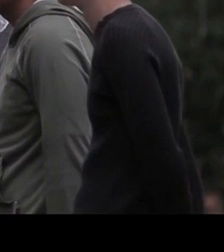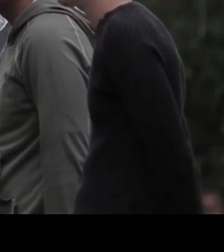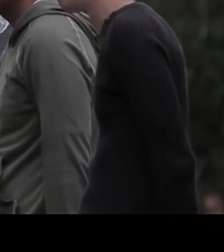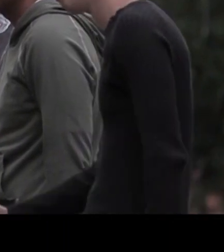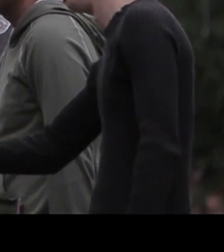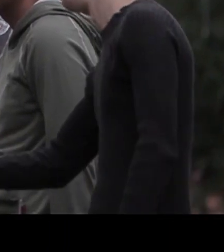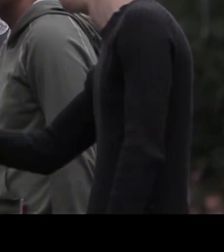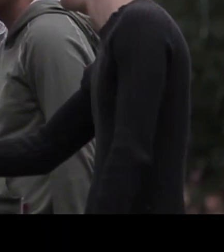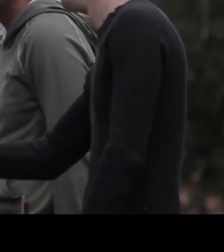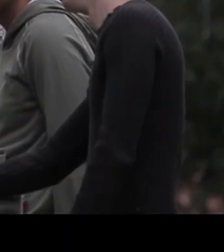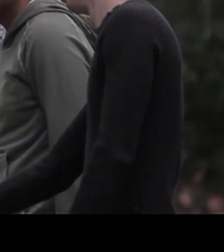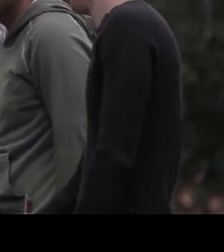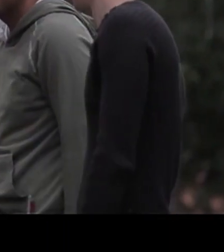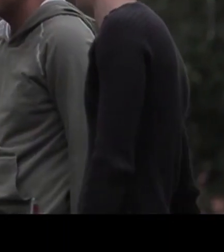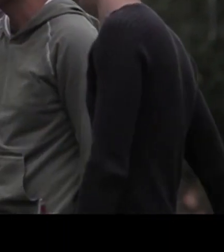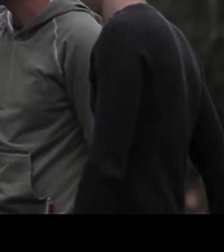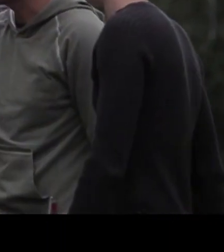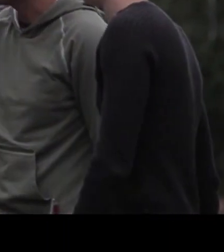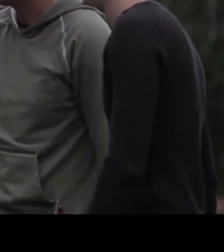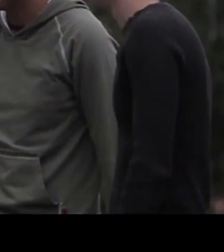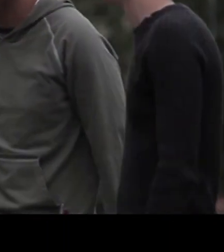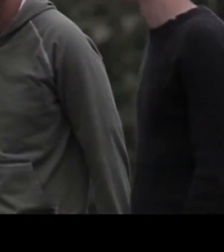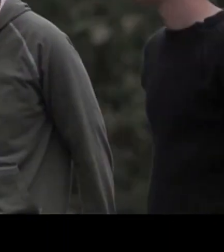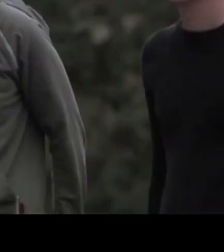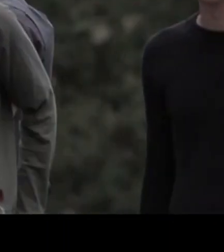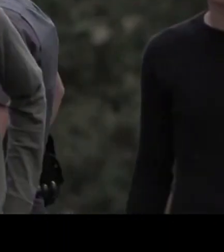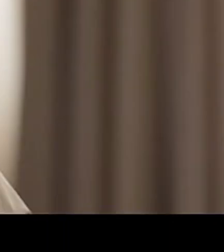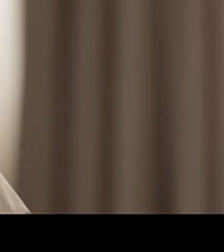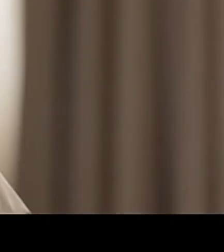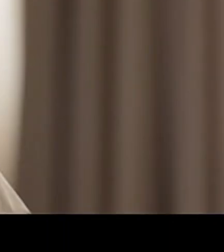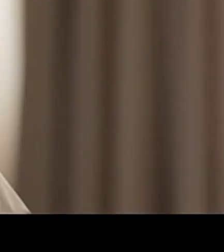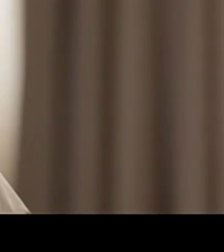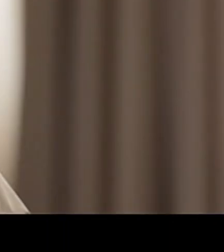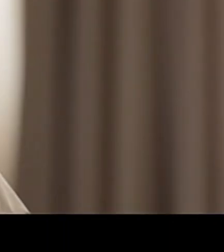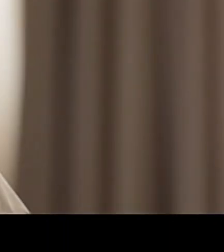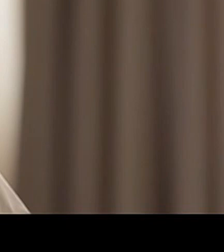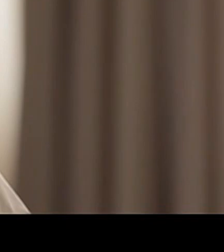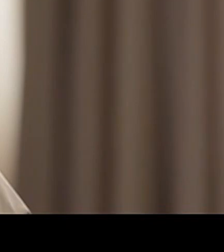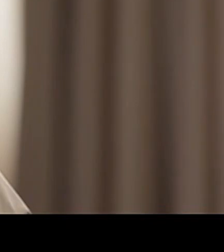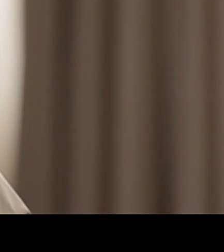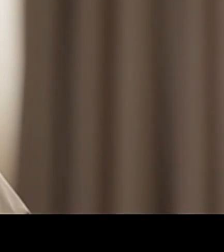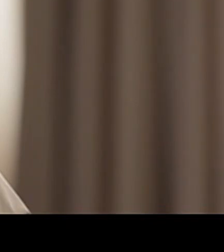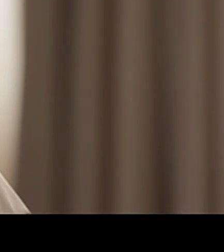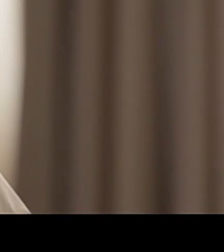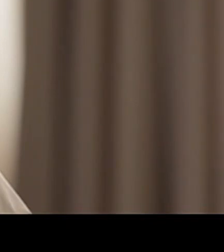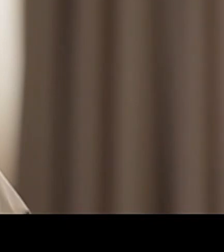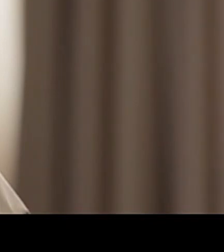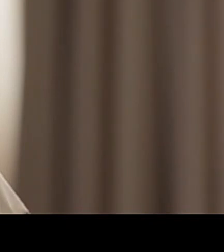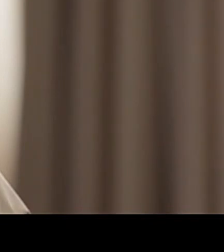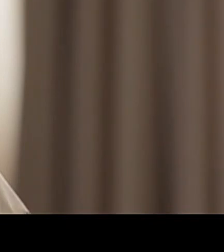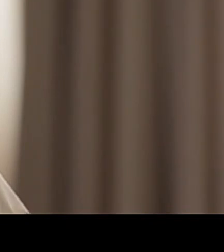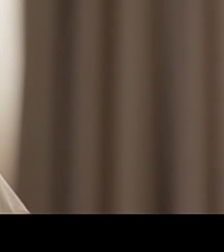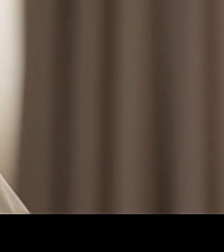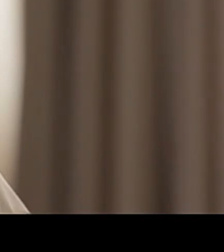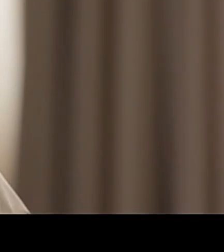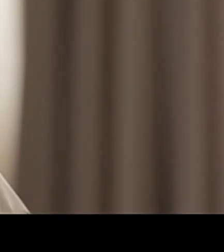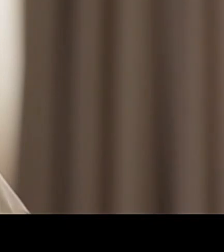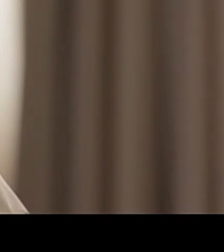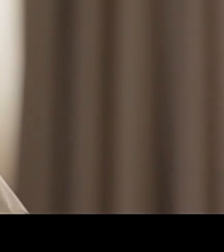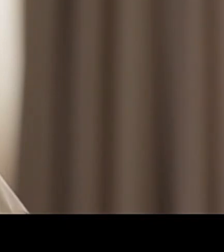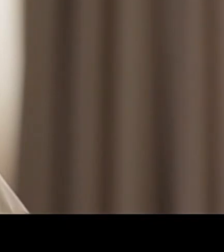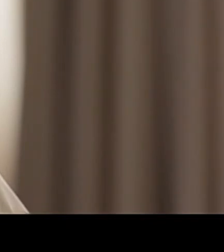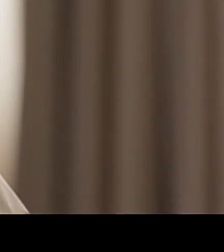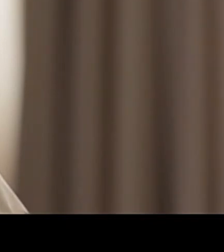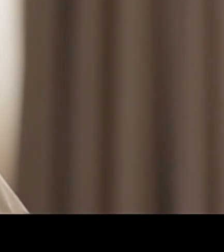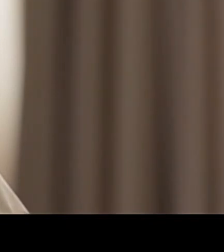explicar para a pessoa que está sendo abordada qual é o motivo daquela abordagem. Eu acho que a gente consegue melhorar muito essa resistência,